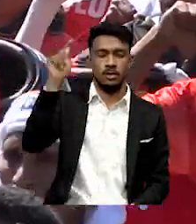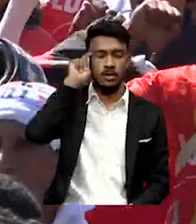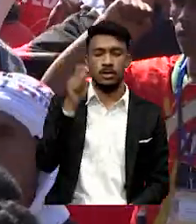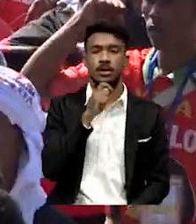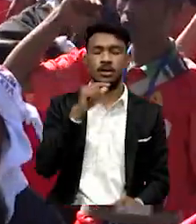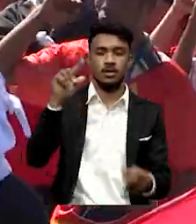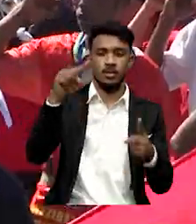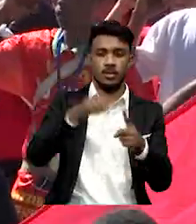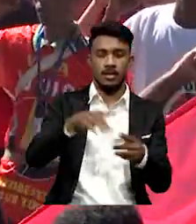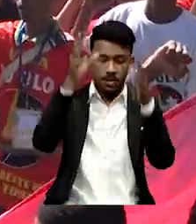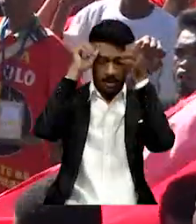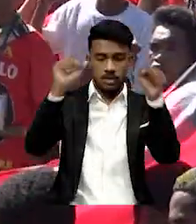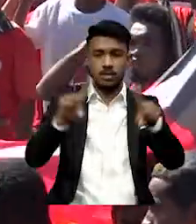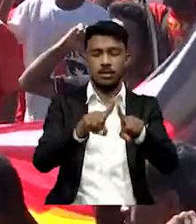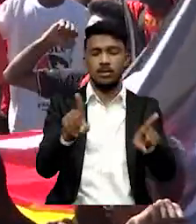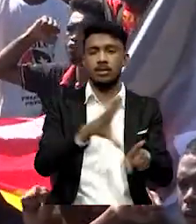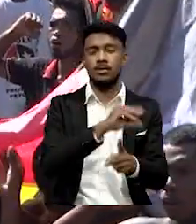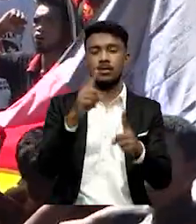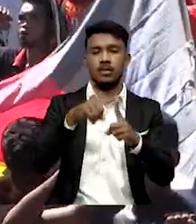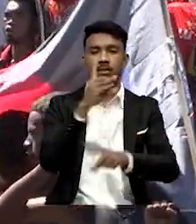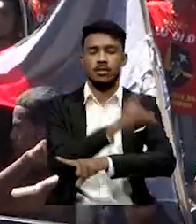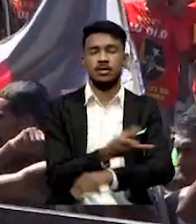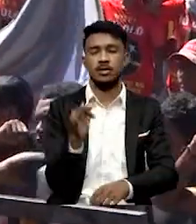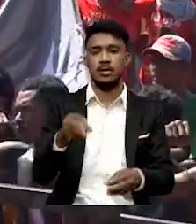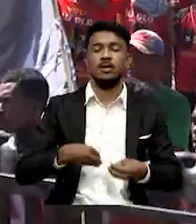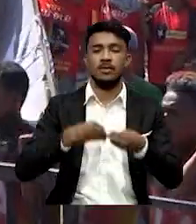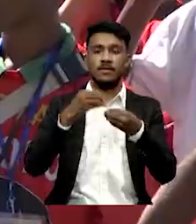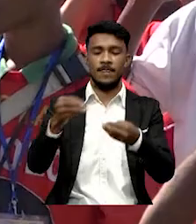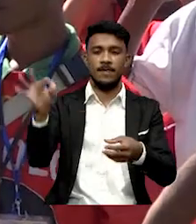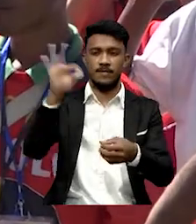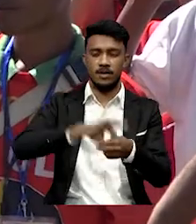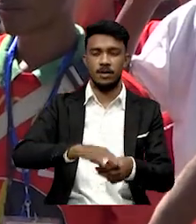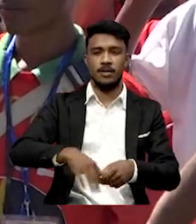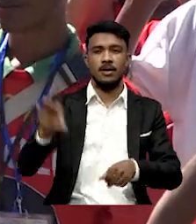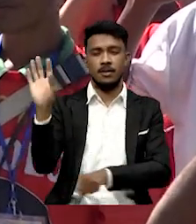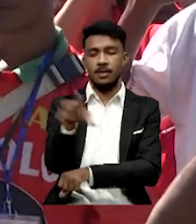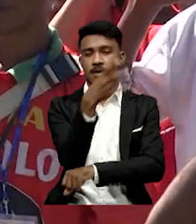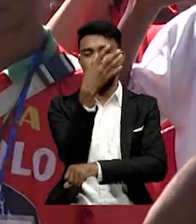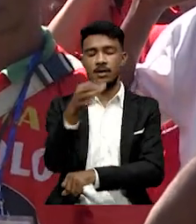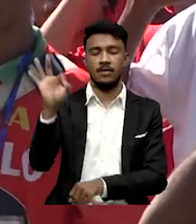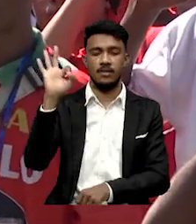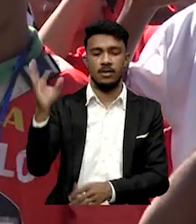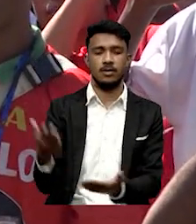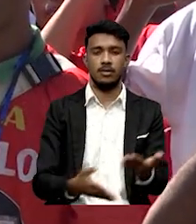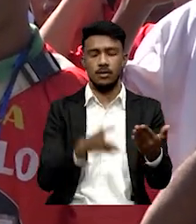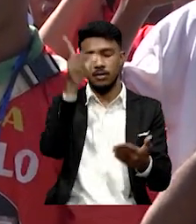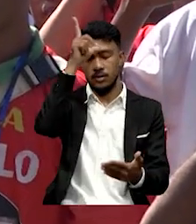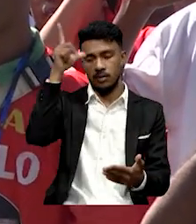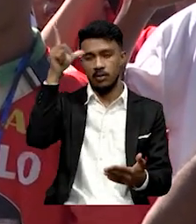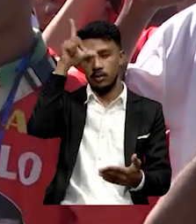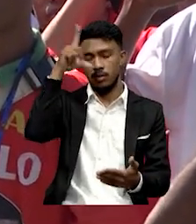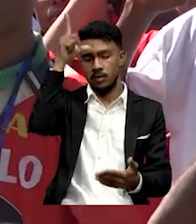presidente da República, no Ohin Lorong, sira se vota ba bandeira Fretilin, Rodilori Francisco Guterres Lolo, ba segunda